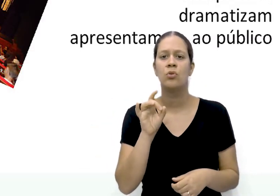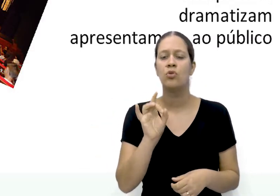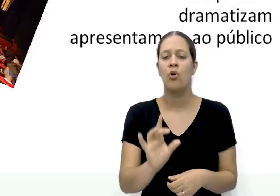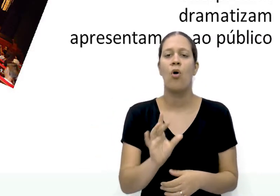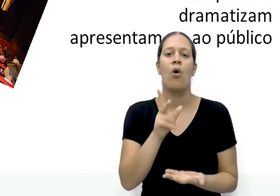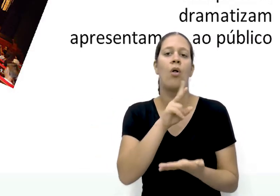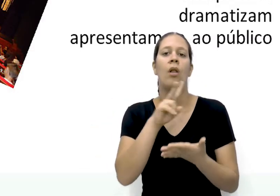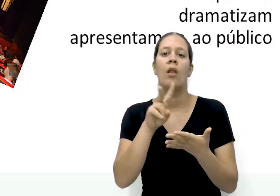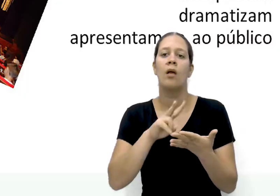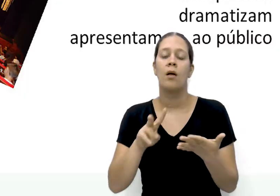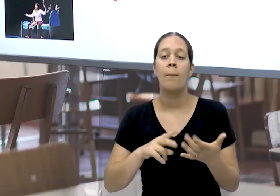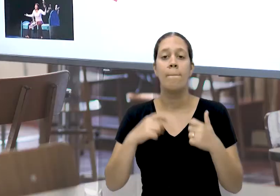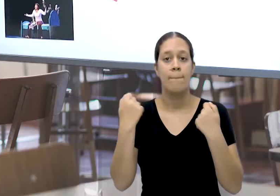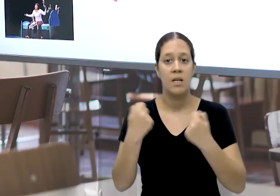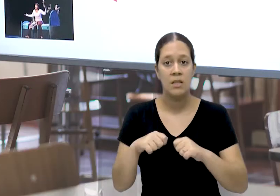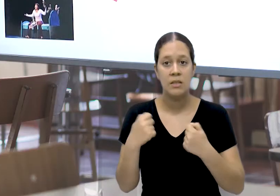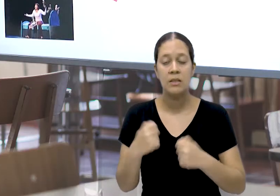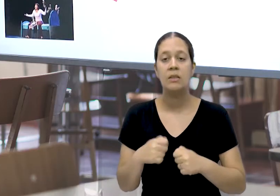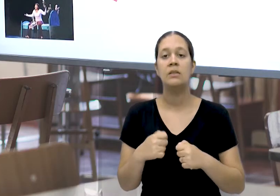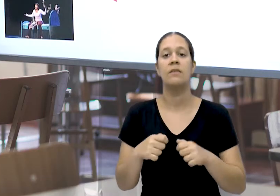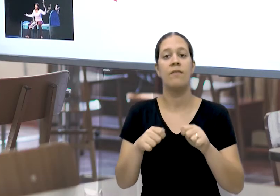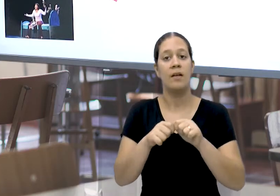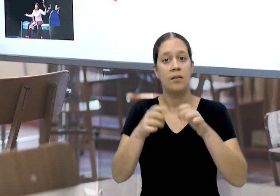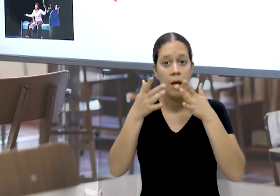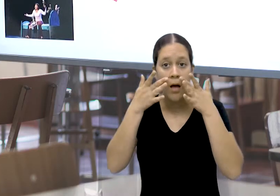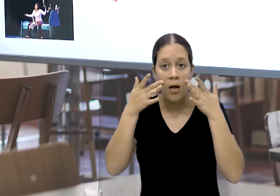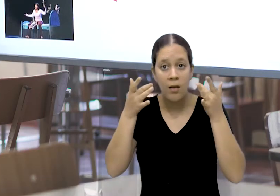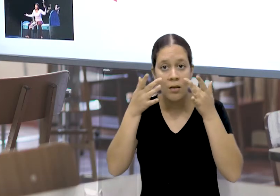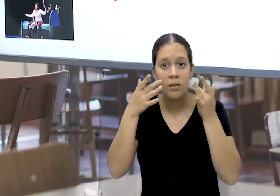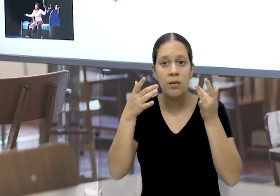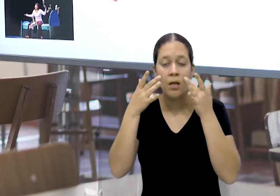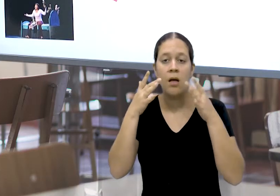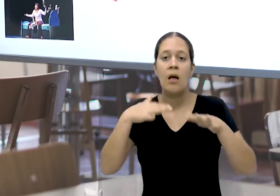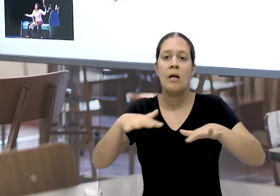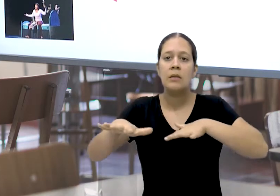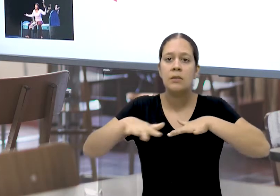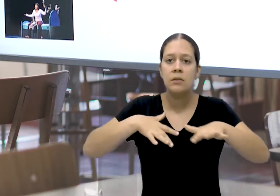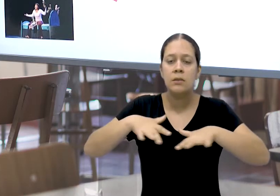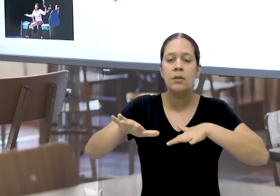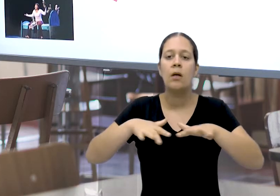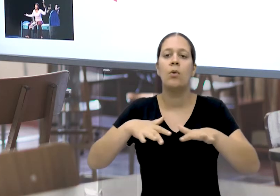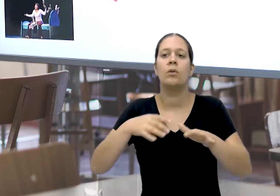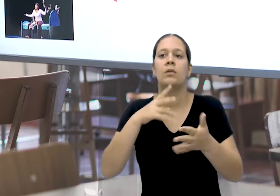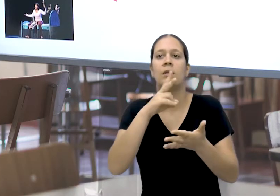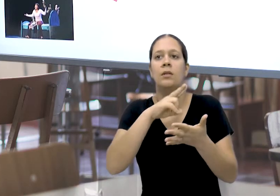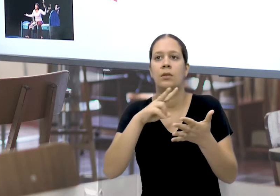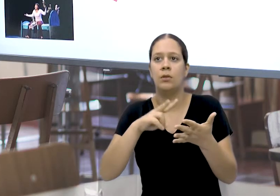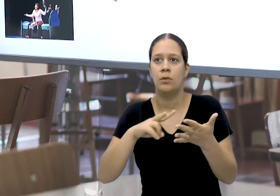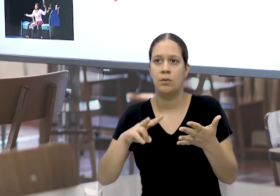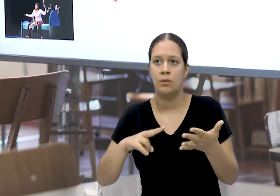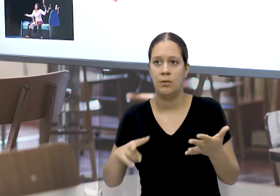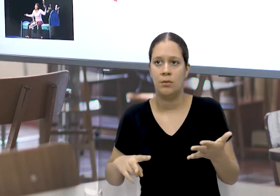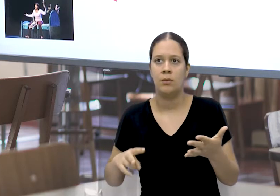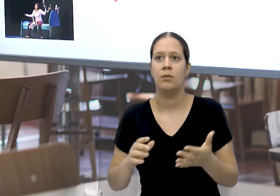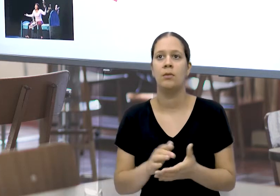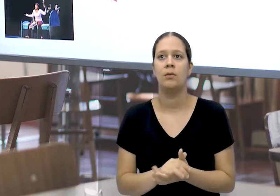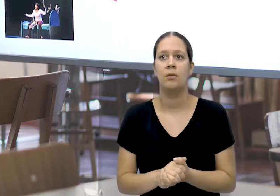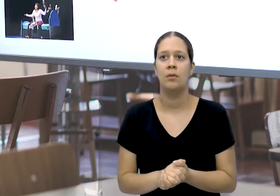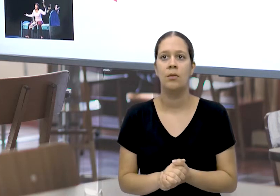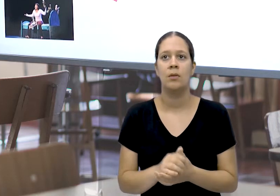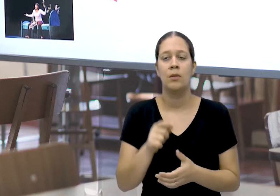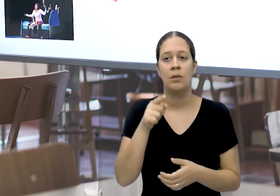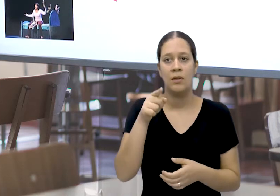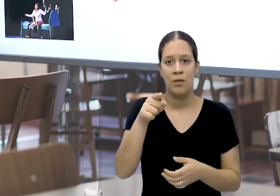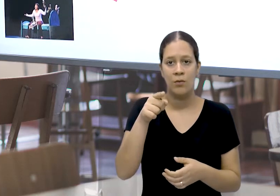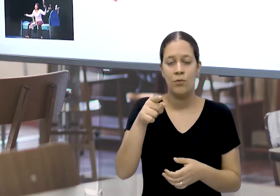pai, sua mãe, seu irmão. Esse público pode ser seus amigos de sala. Esse público pode ser o teatro. Você que